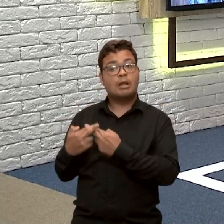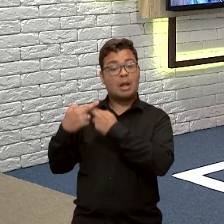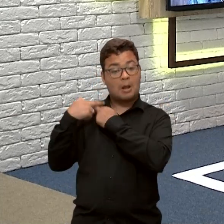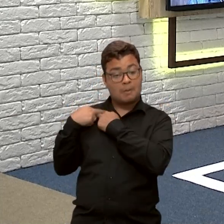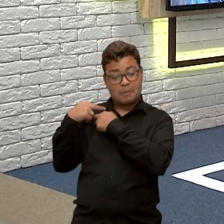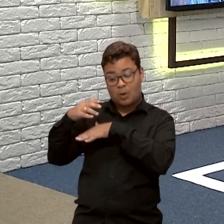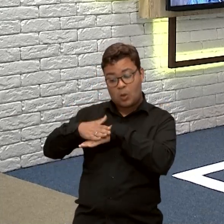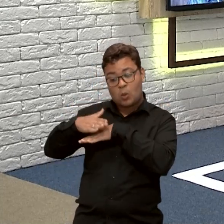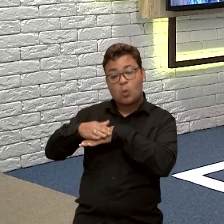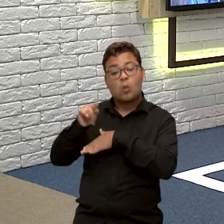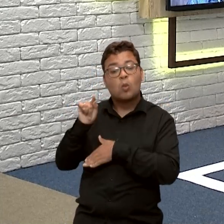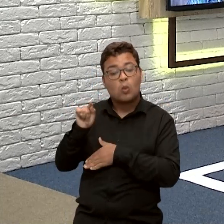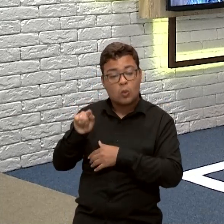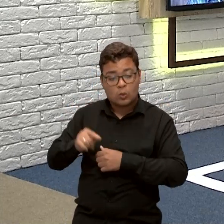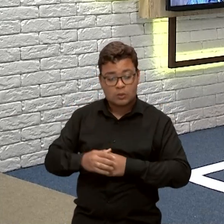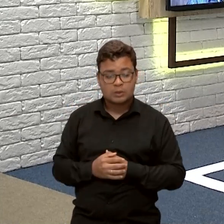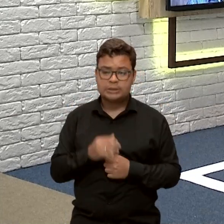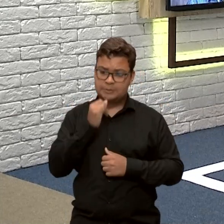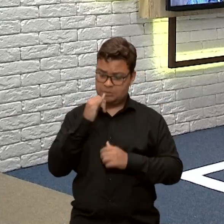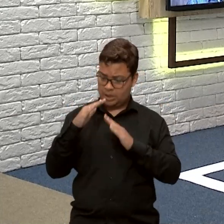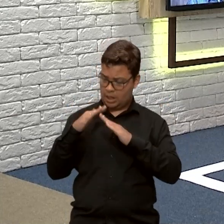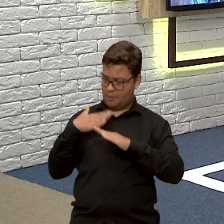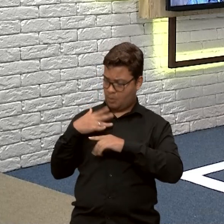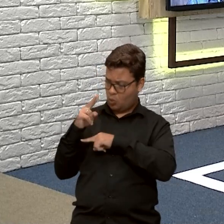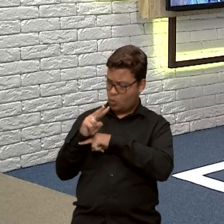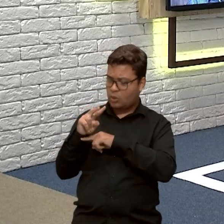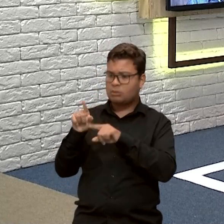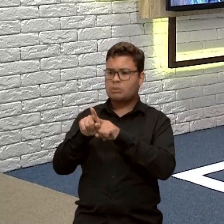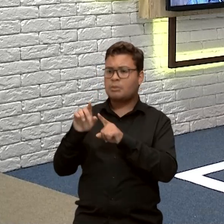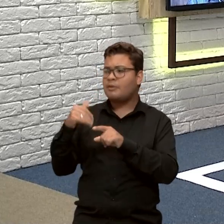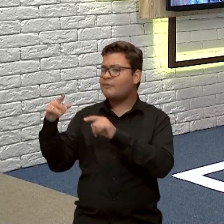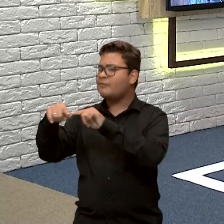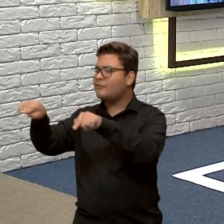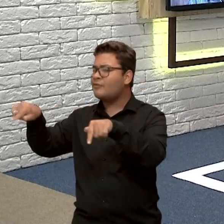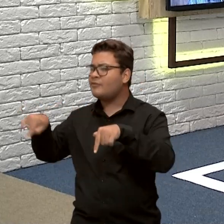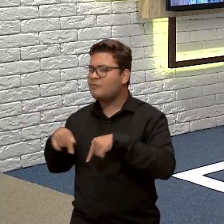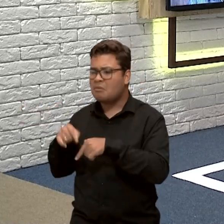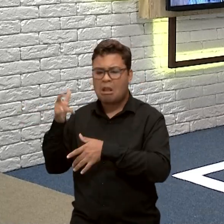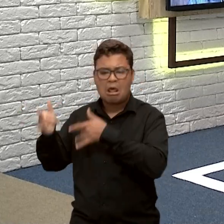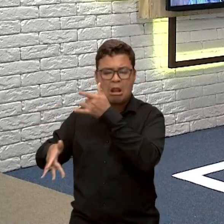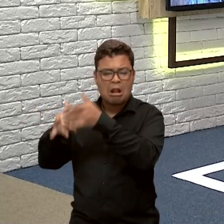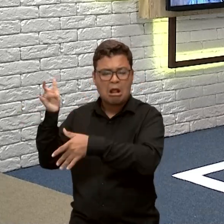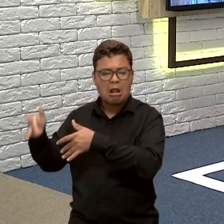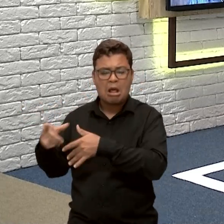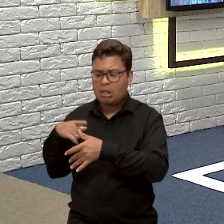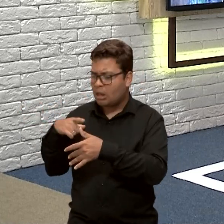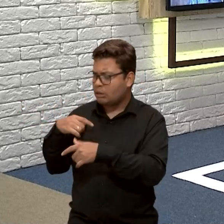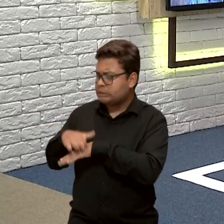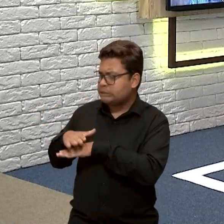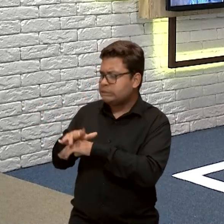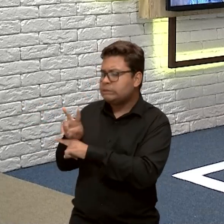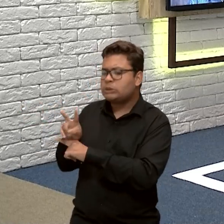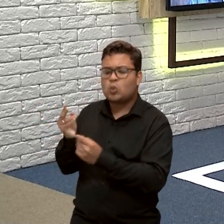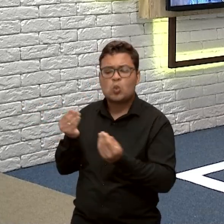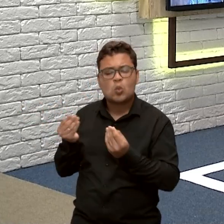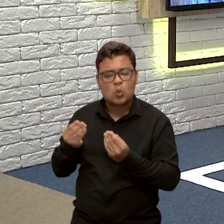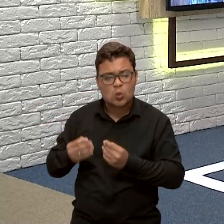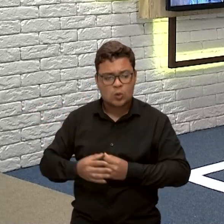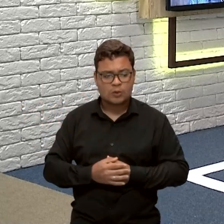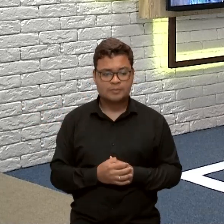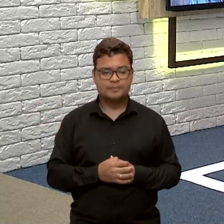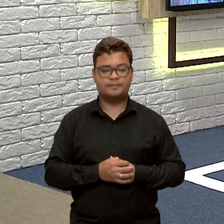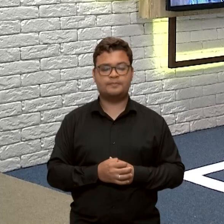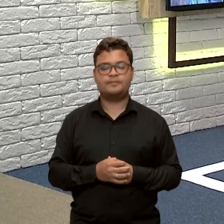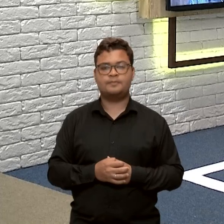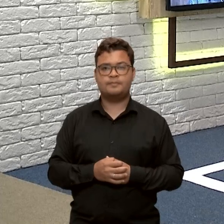existe, não existe, existem outras medidas que estão sendo feitas também. E que você destacasse o que cada um de nós, né, como